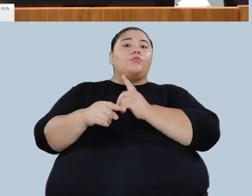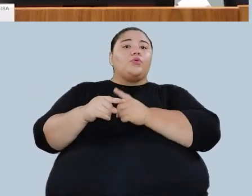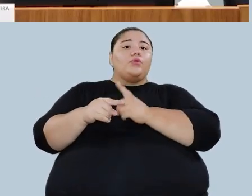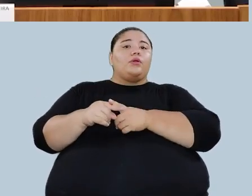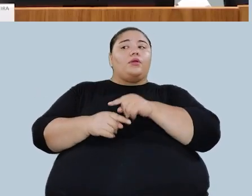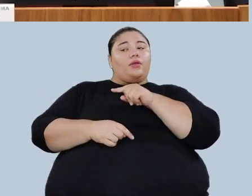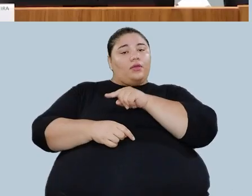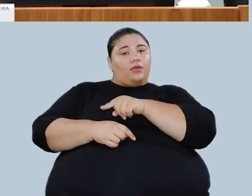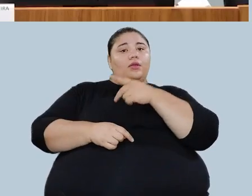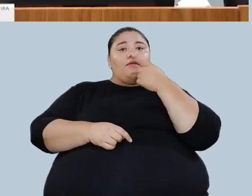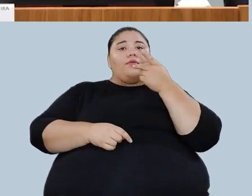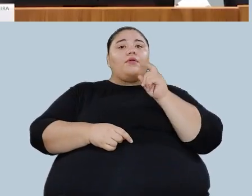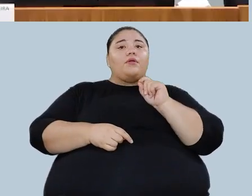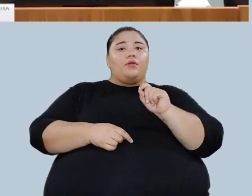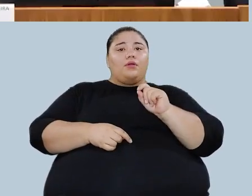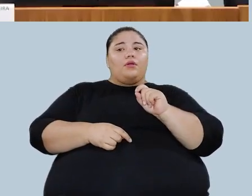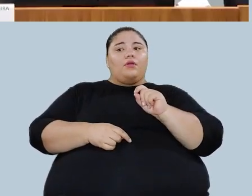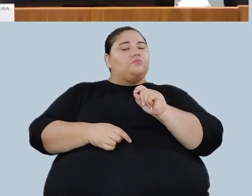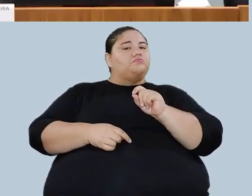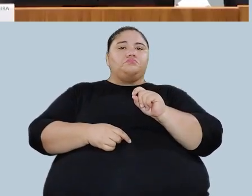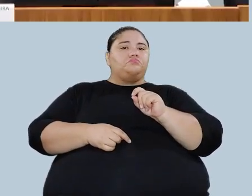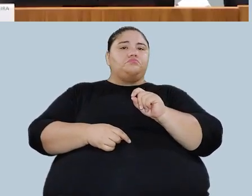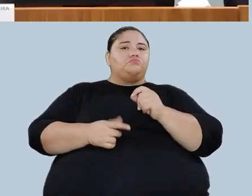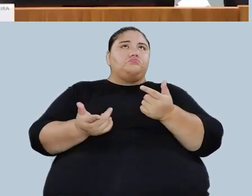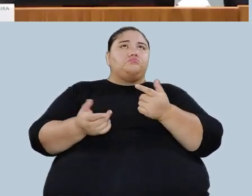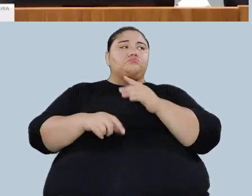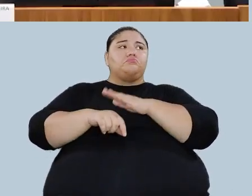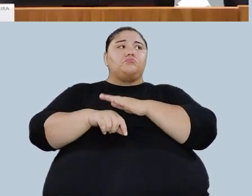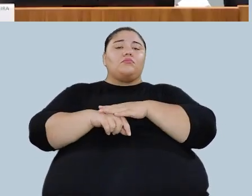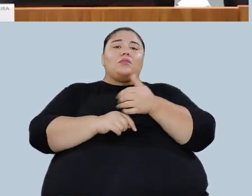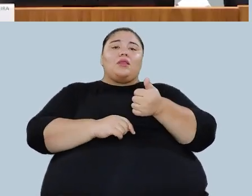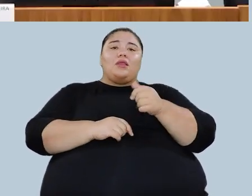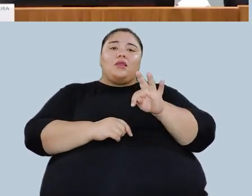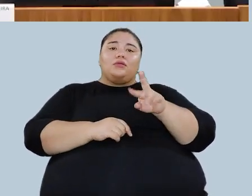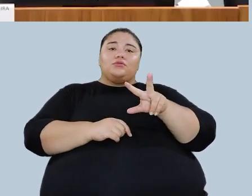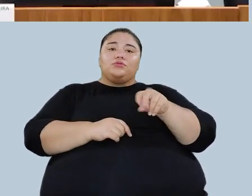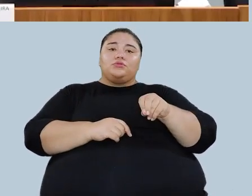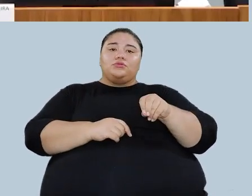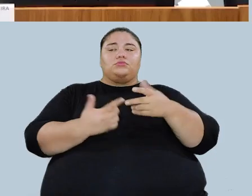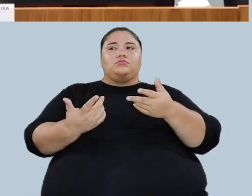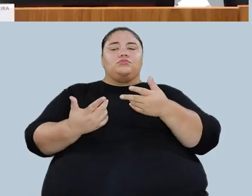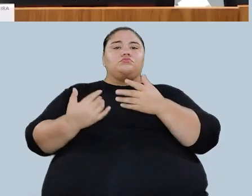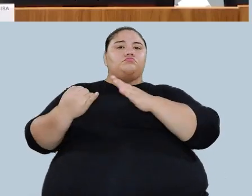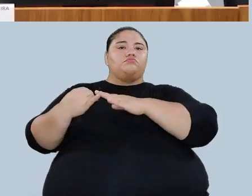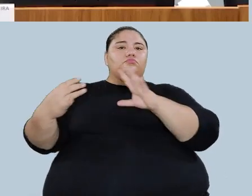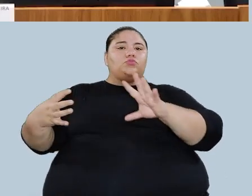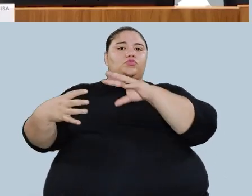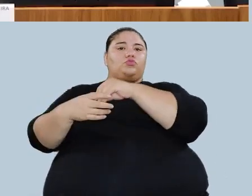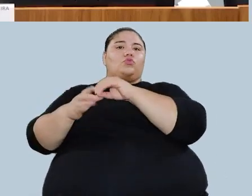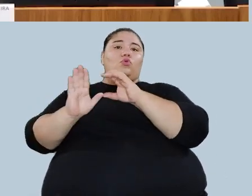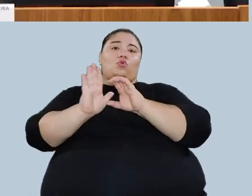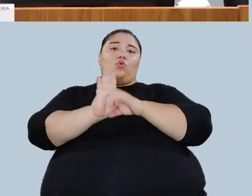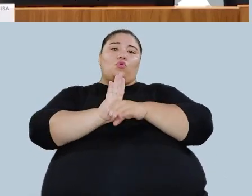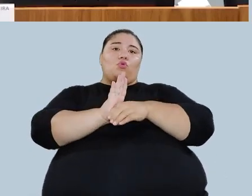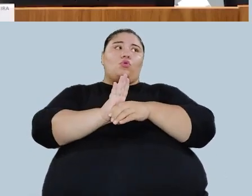é considerado uma alienação de ativo imobilizado. Então, não entra no conceito